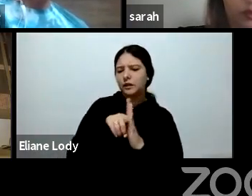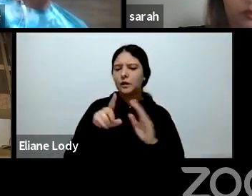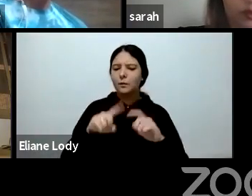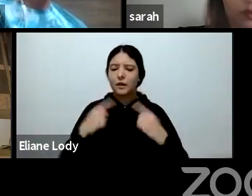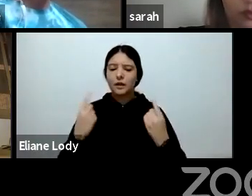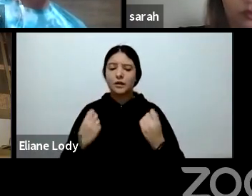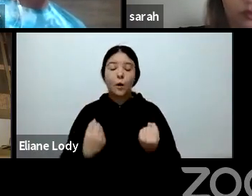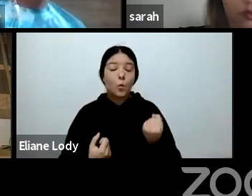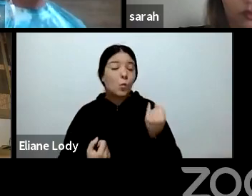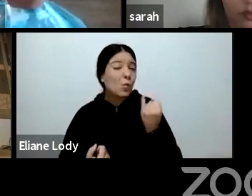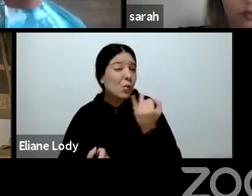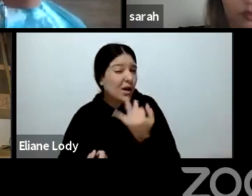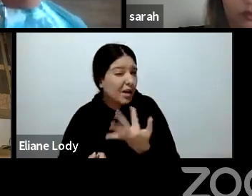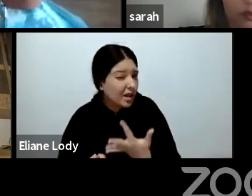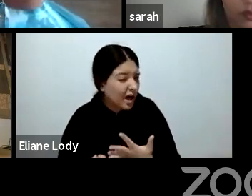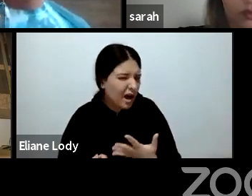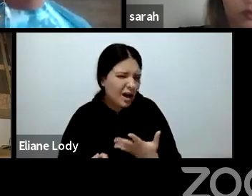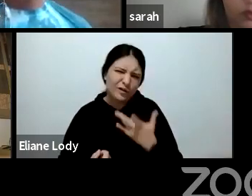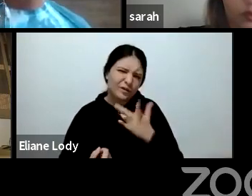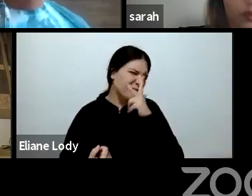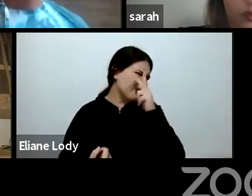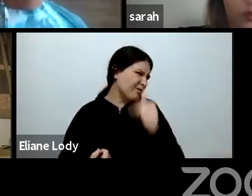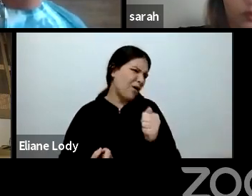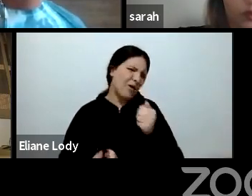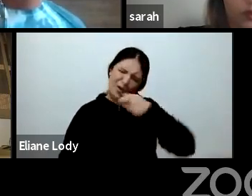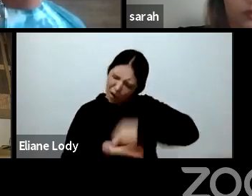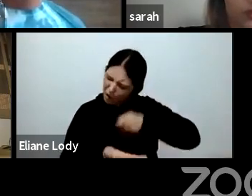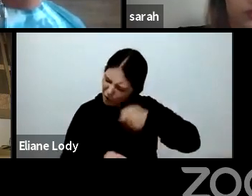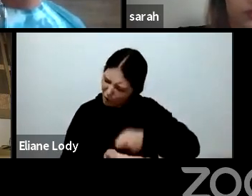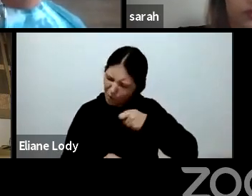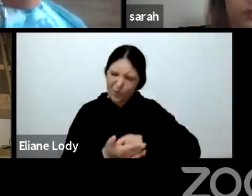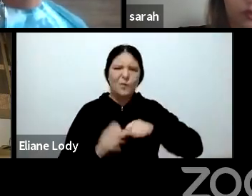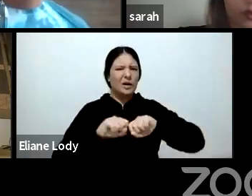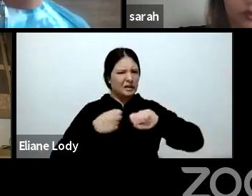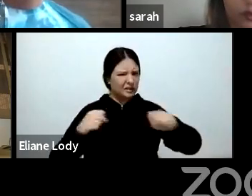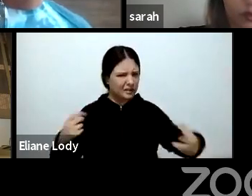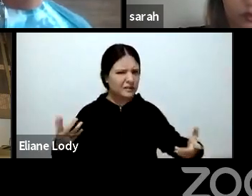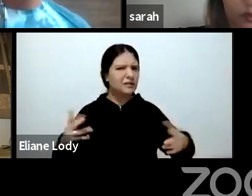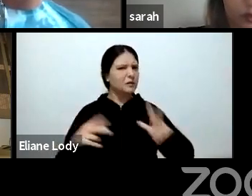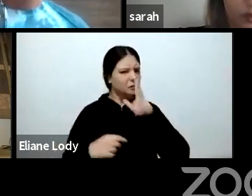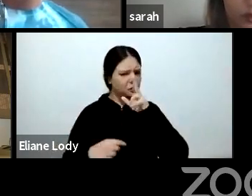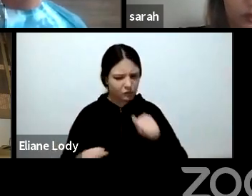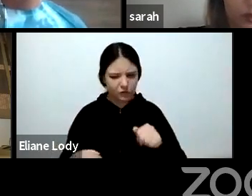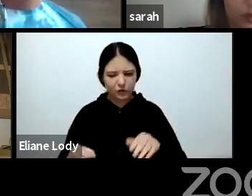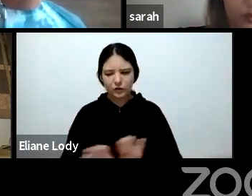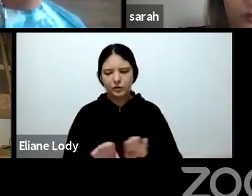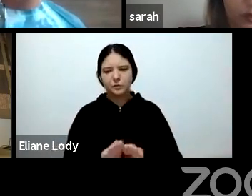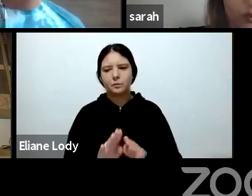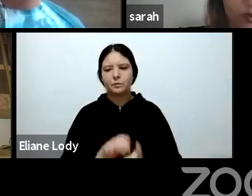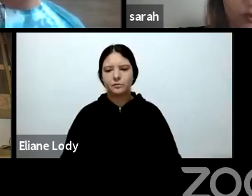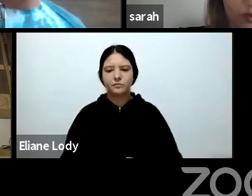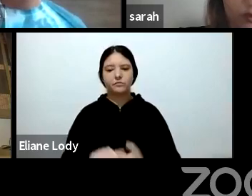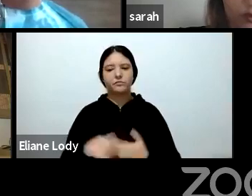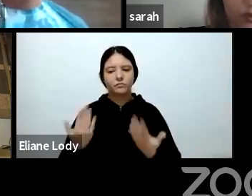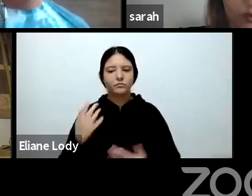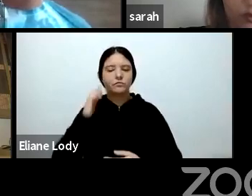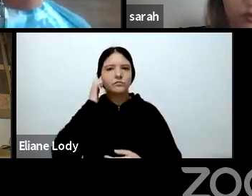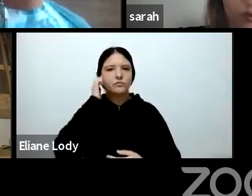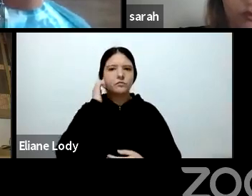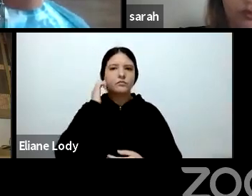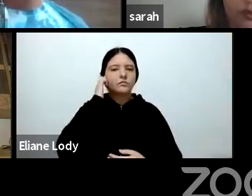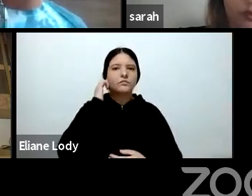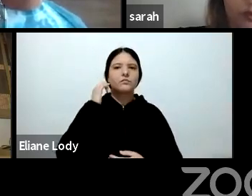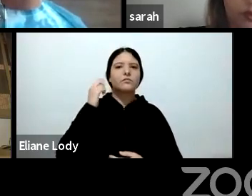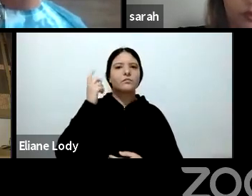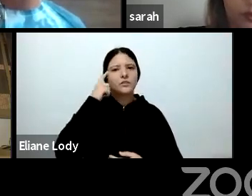quantidade, né, é muito maior, a cobrança é muito grande, né? E então, assim, né, também considerando um